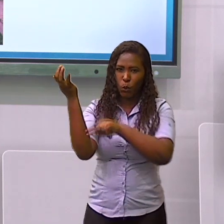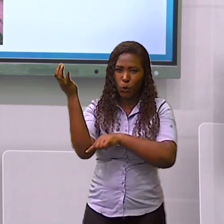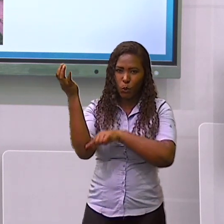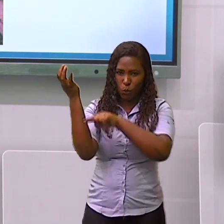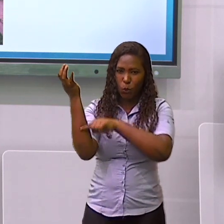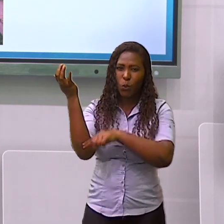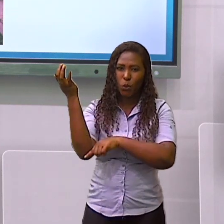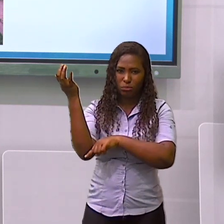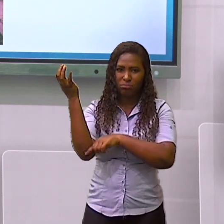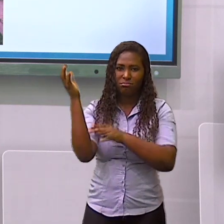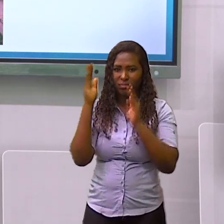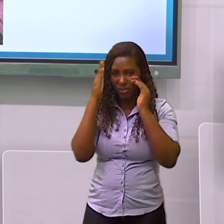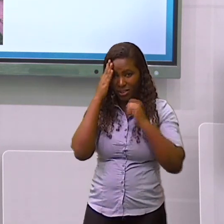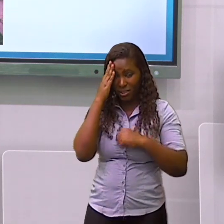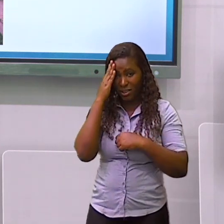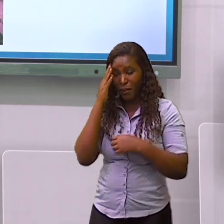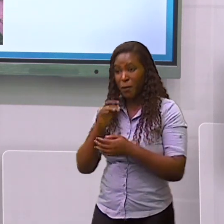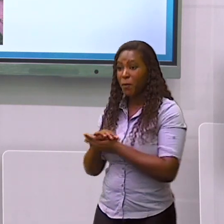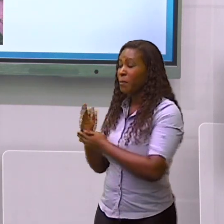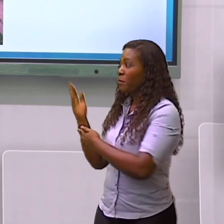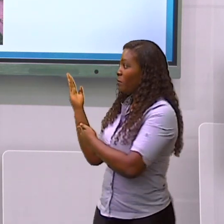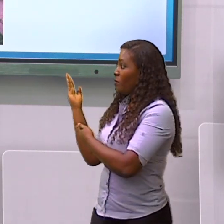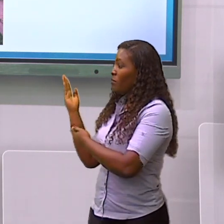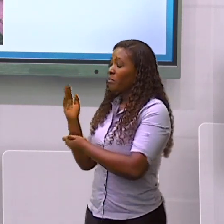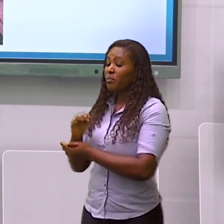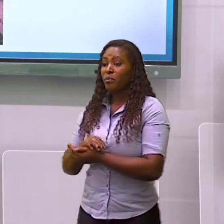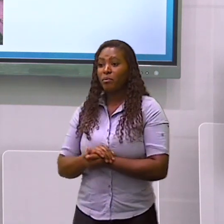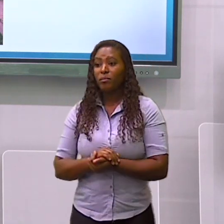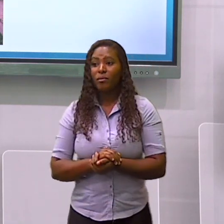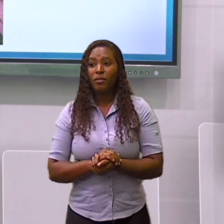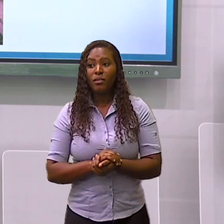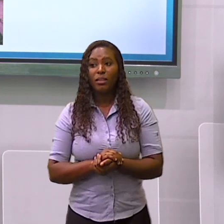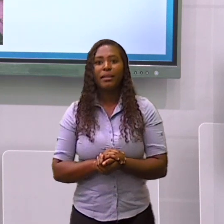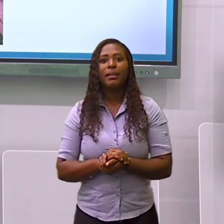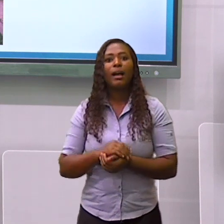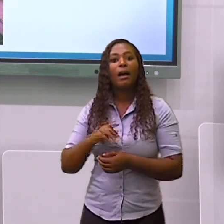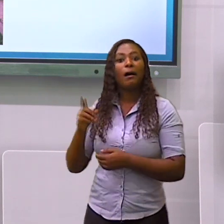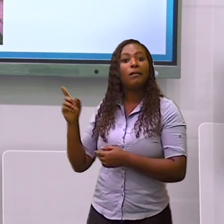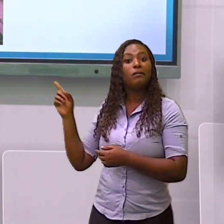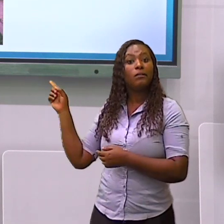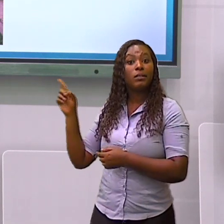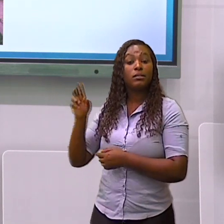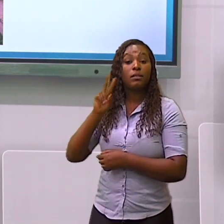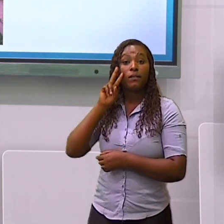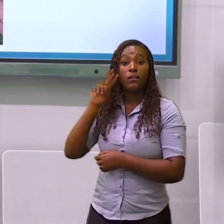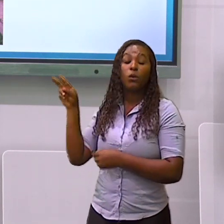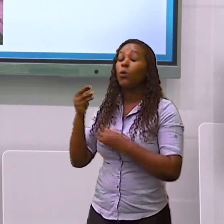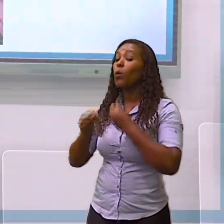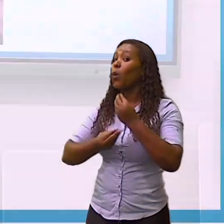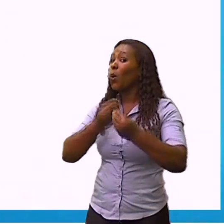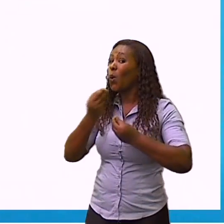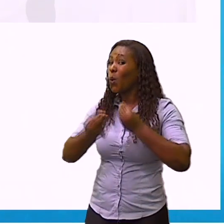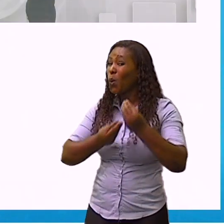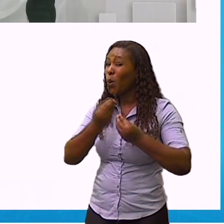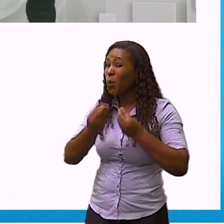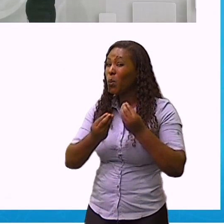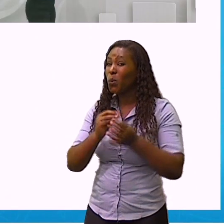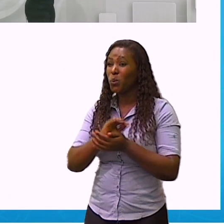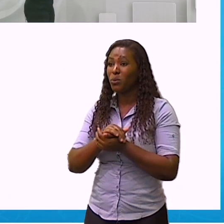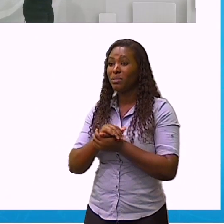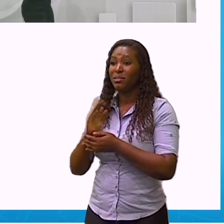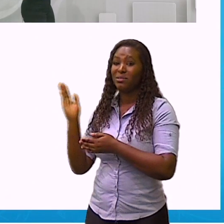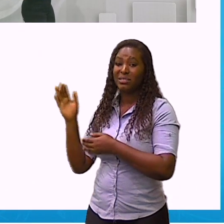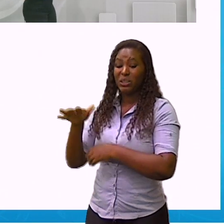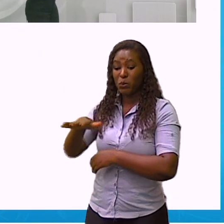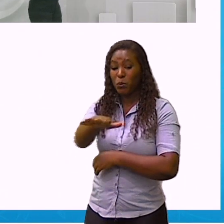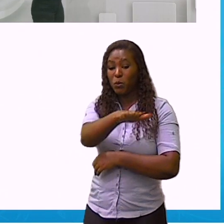outras espécies. Aqui na imagem nós temos como que ficou a localização